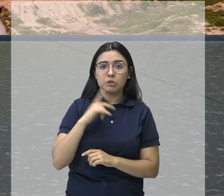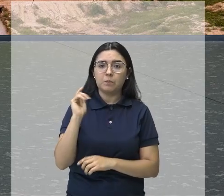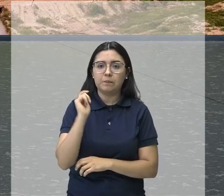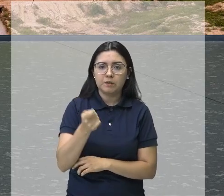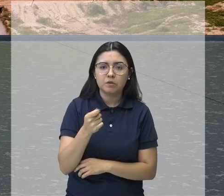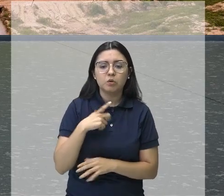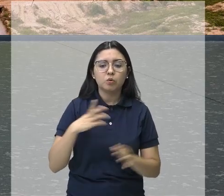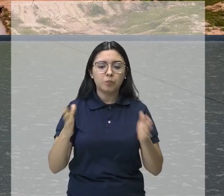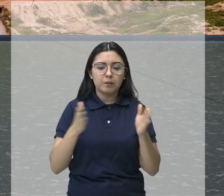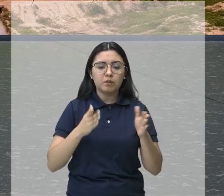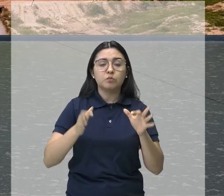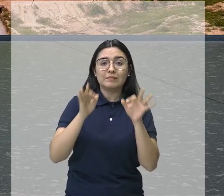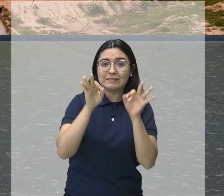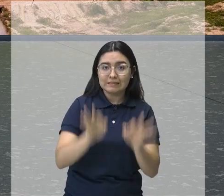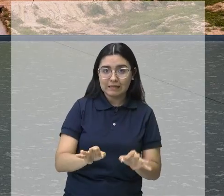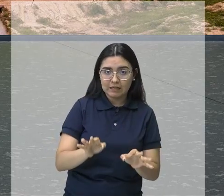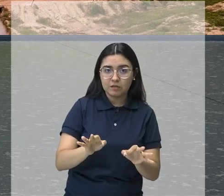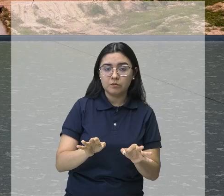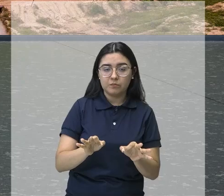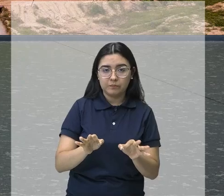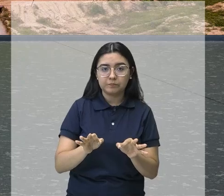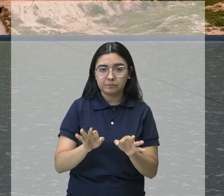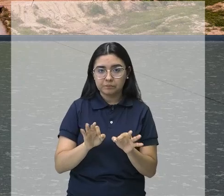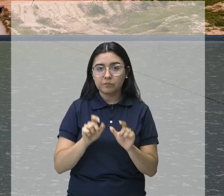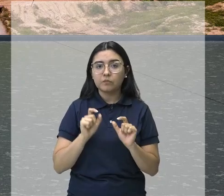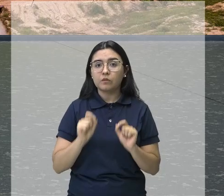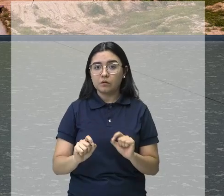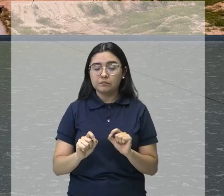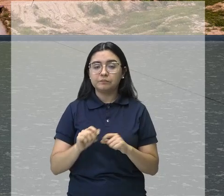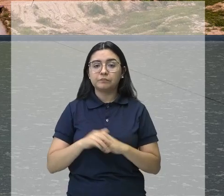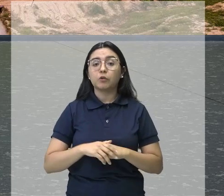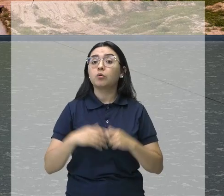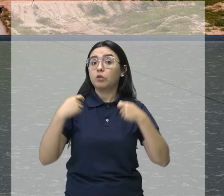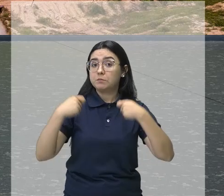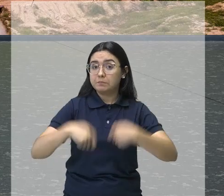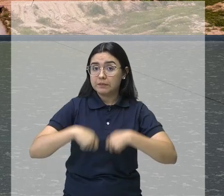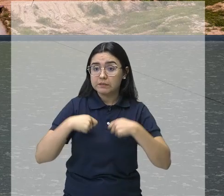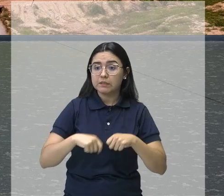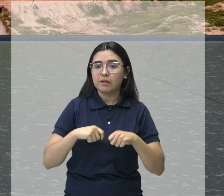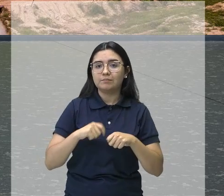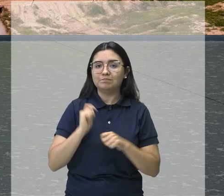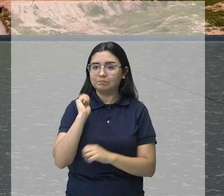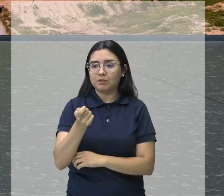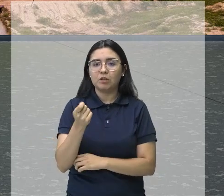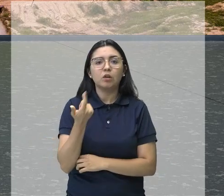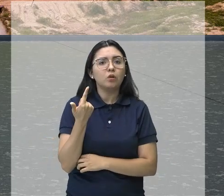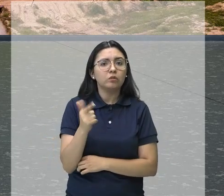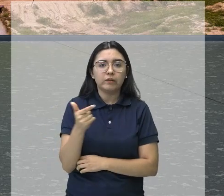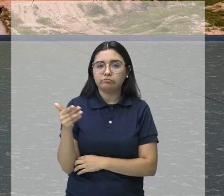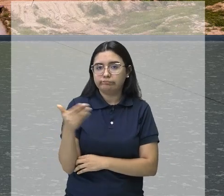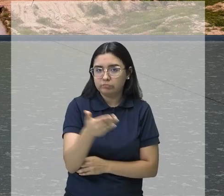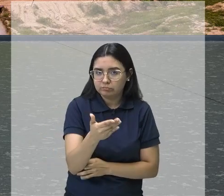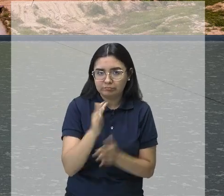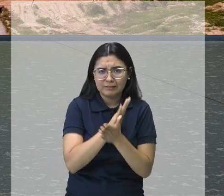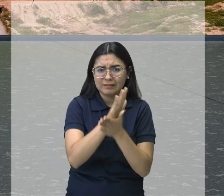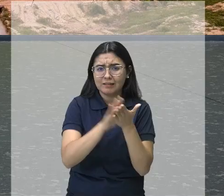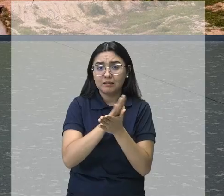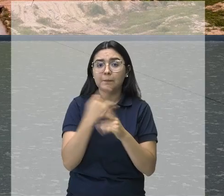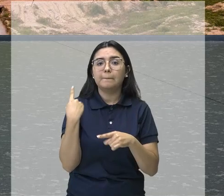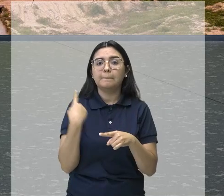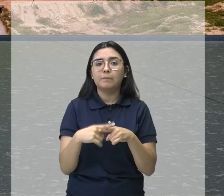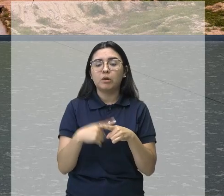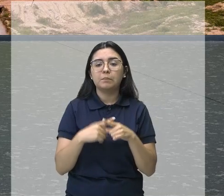no momento certo, na época certa, quando nós precisarmos, não terão peixes, porque nós não